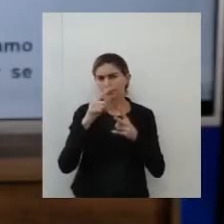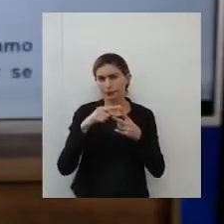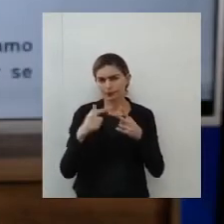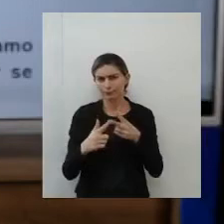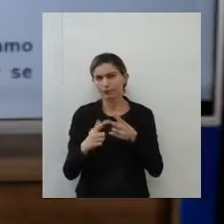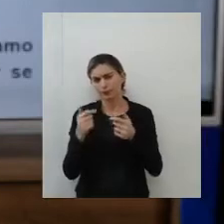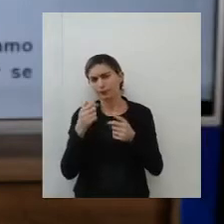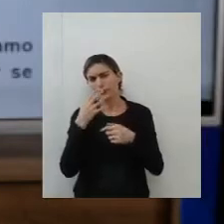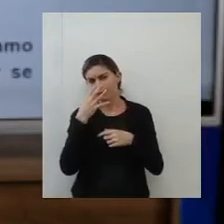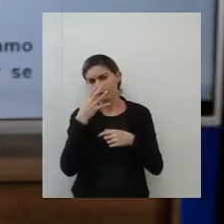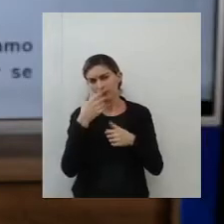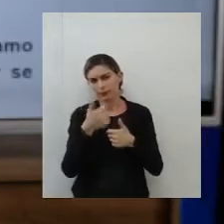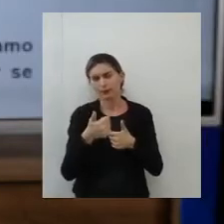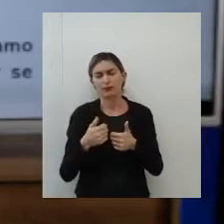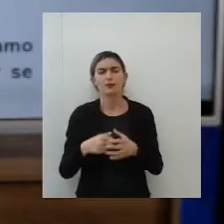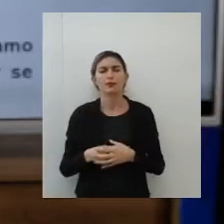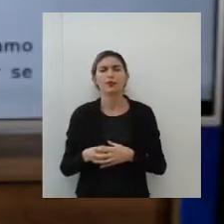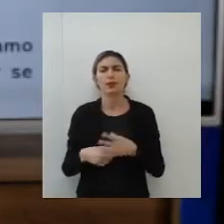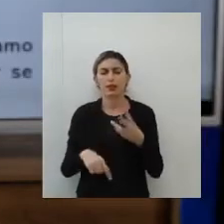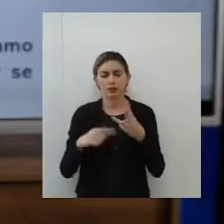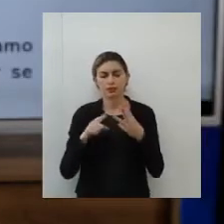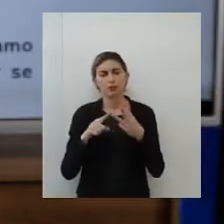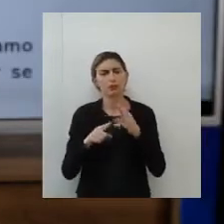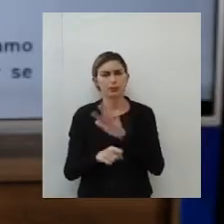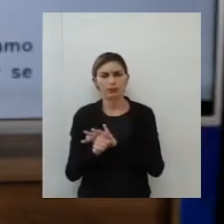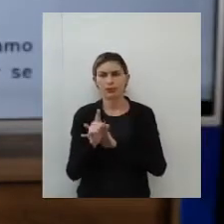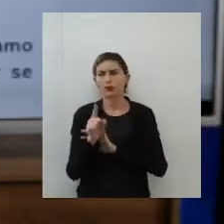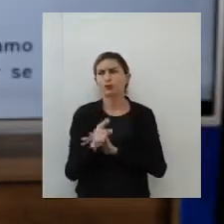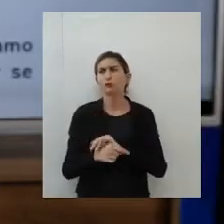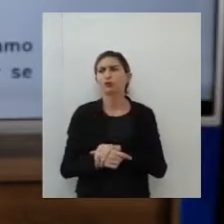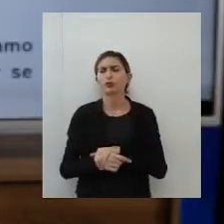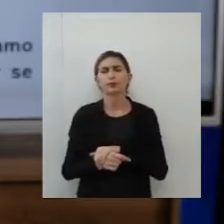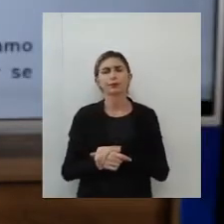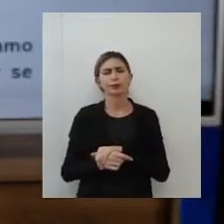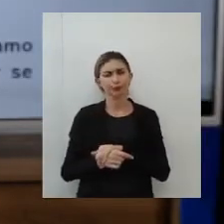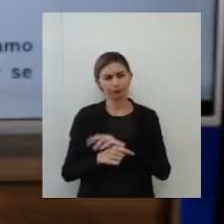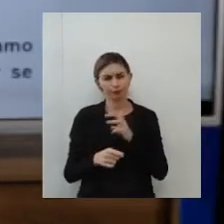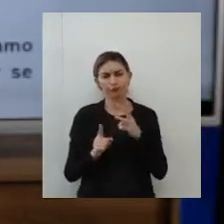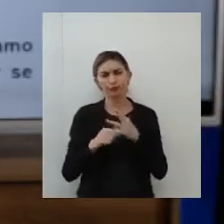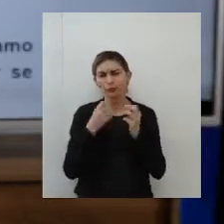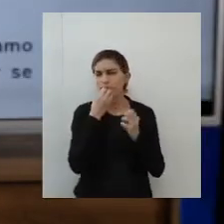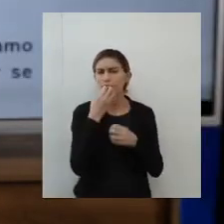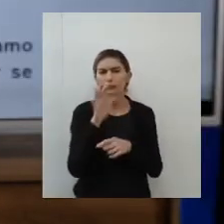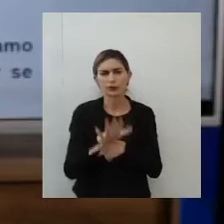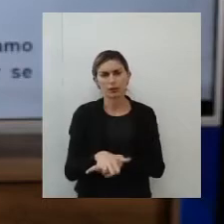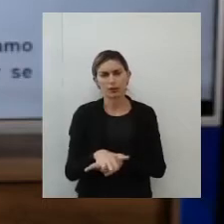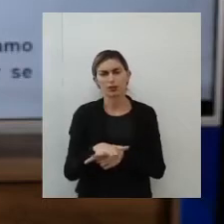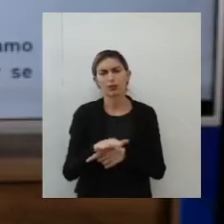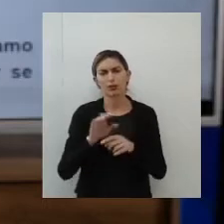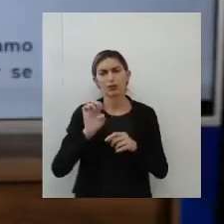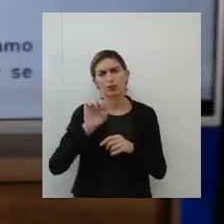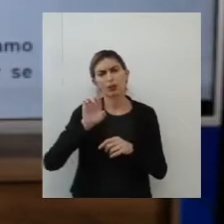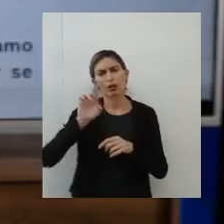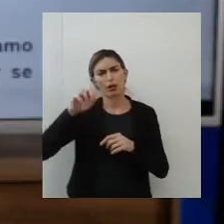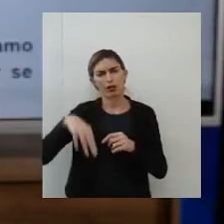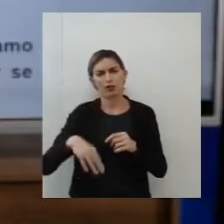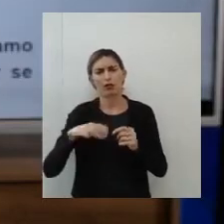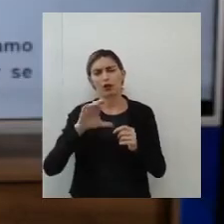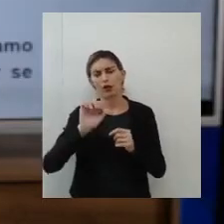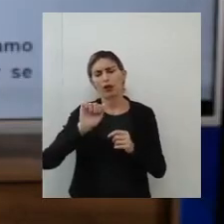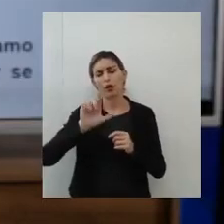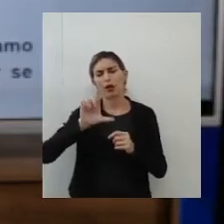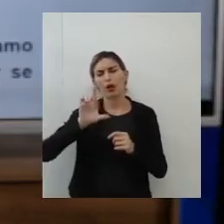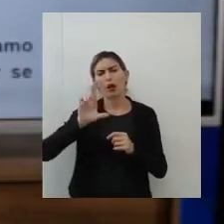canais. Tranquilo? Na terceira pergunta está aí. Boa tarde, eu sou da Eren